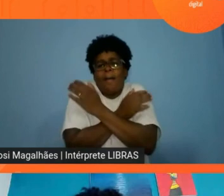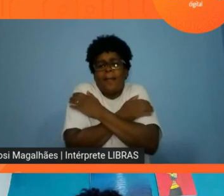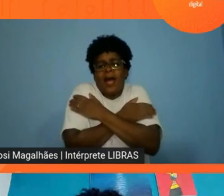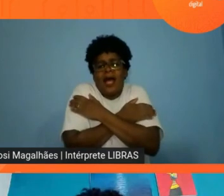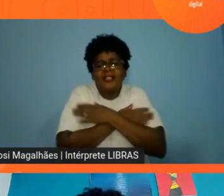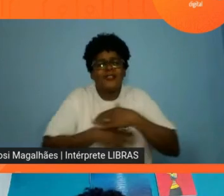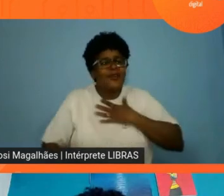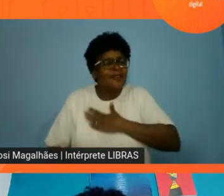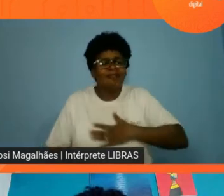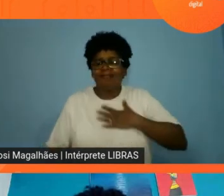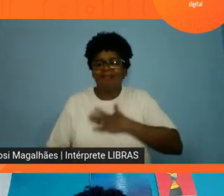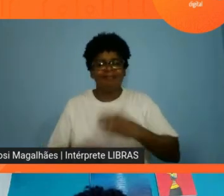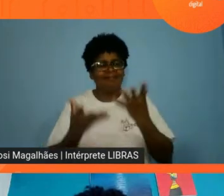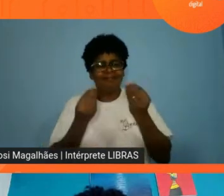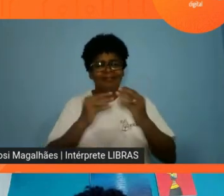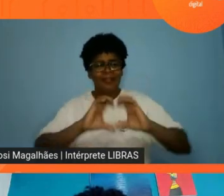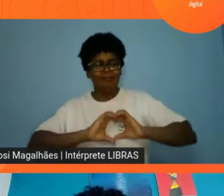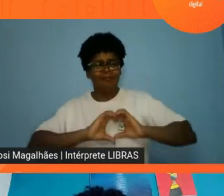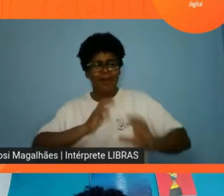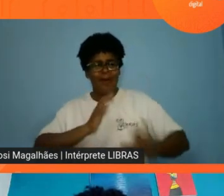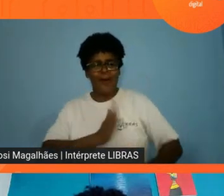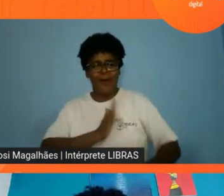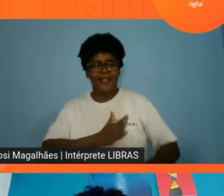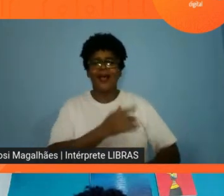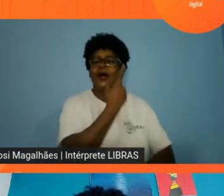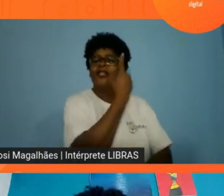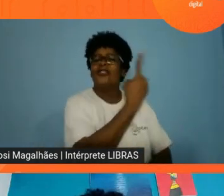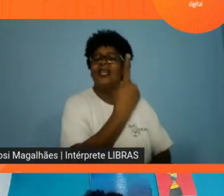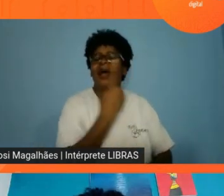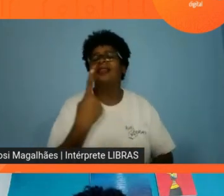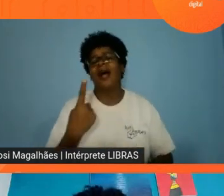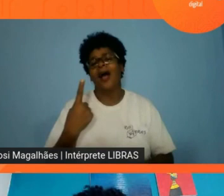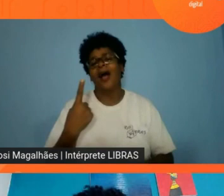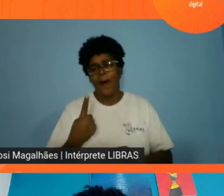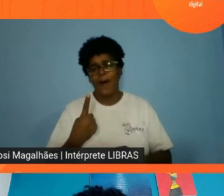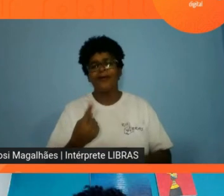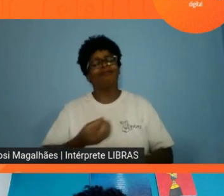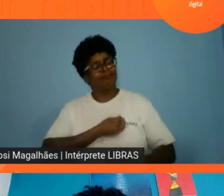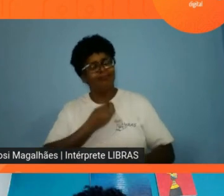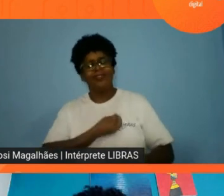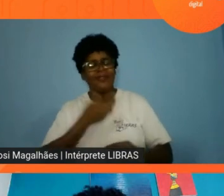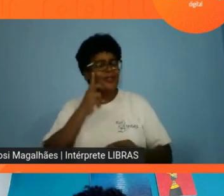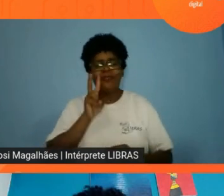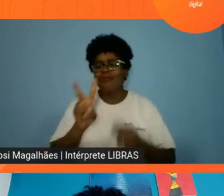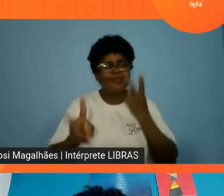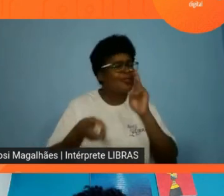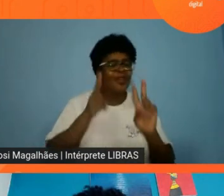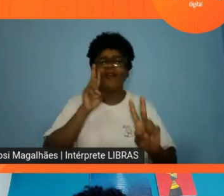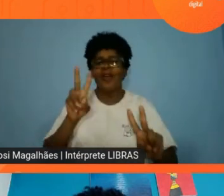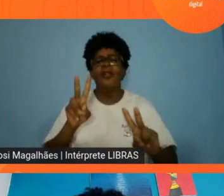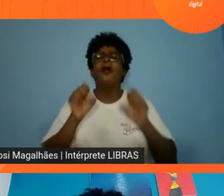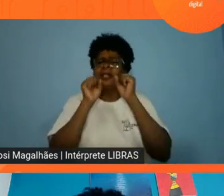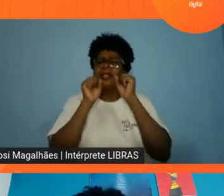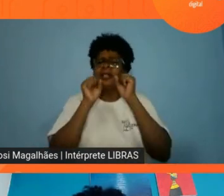carinhoso, imenso com o meu coração, para cada uma de vocês, para cada uma das pessoas que estão assistindo, que possamos nos fortalecer cada